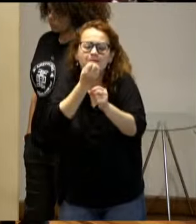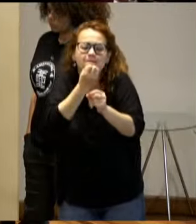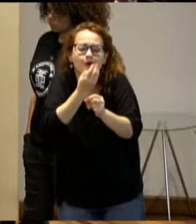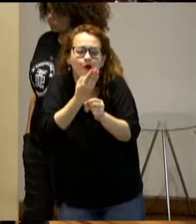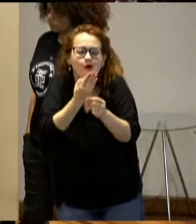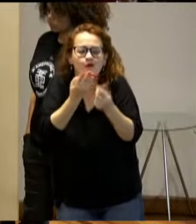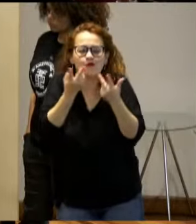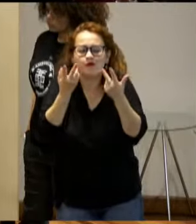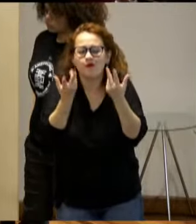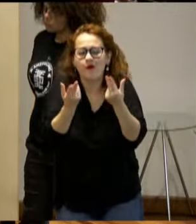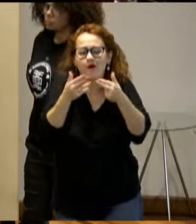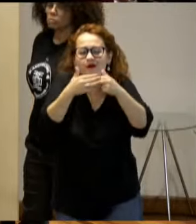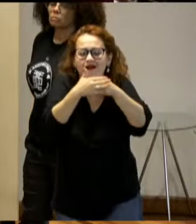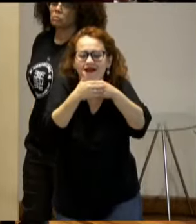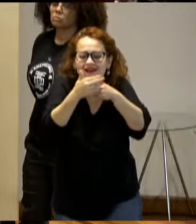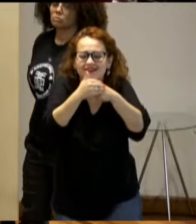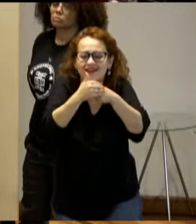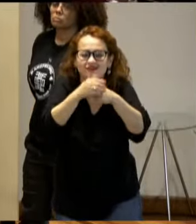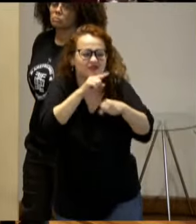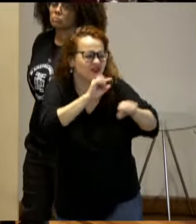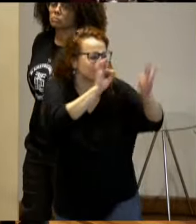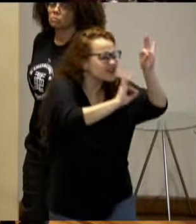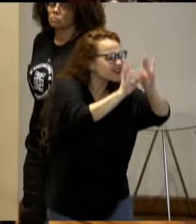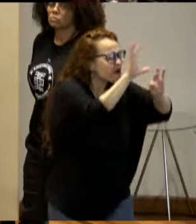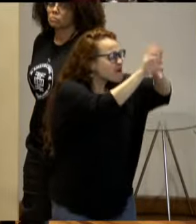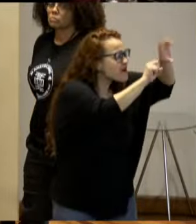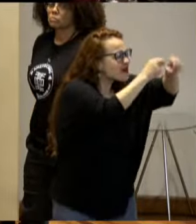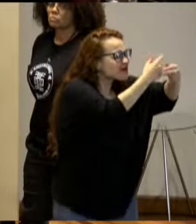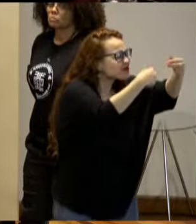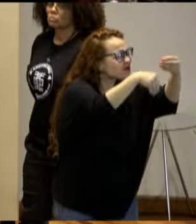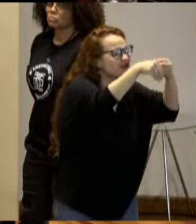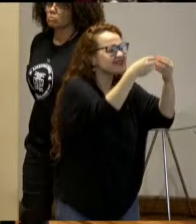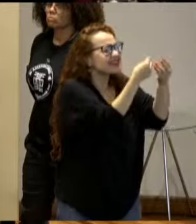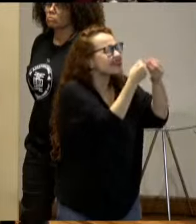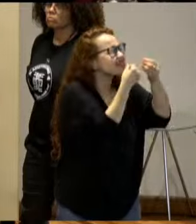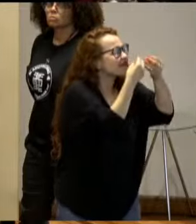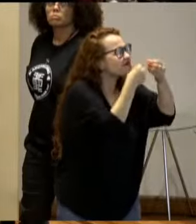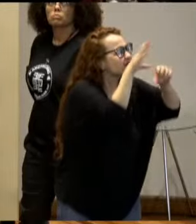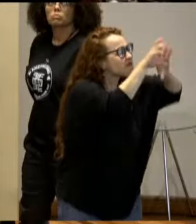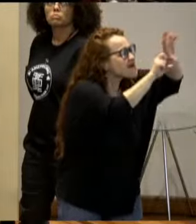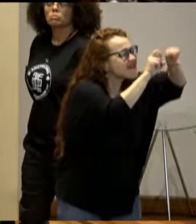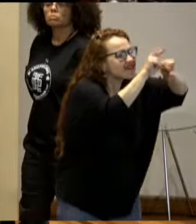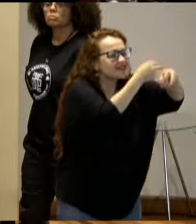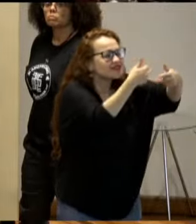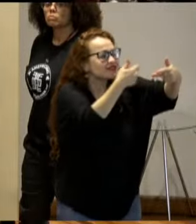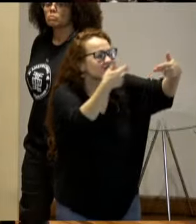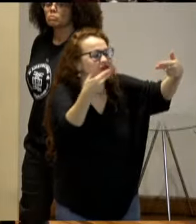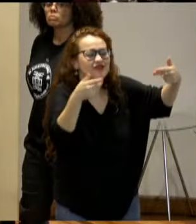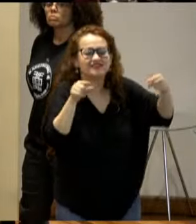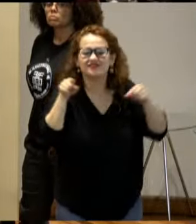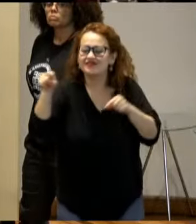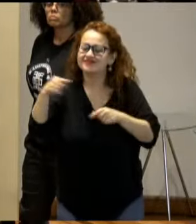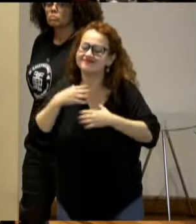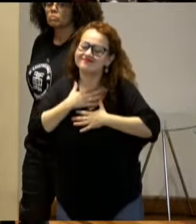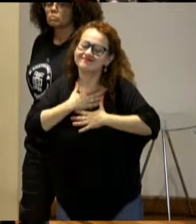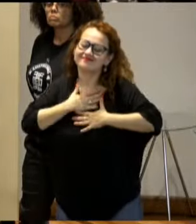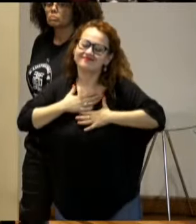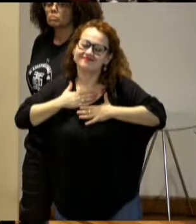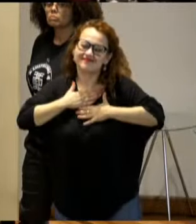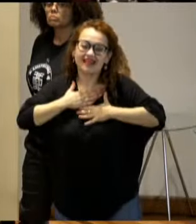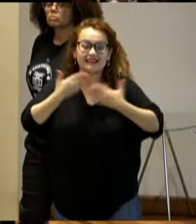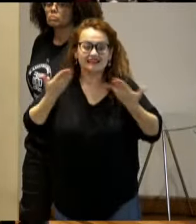um acalanto, reviramos os armários de temperos, buscando o que seja do teu agrado. Para